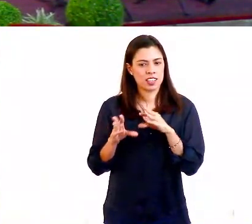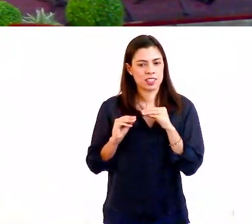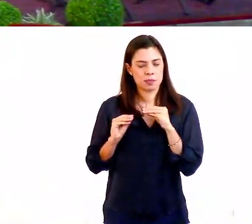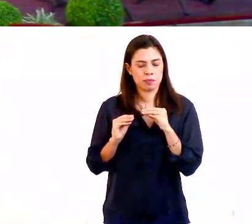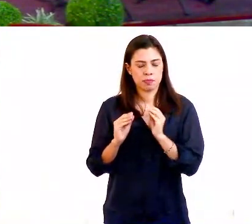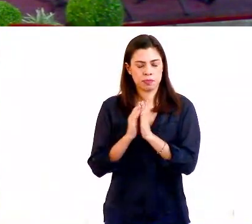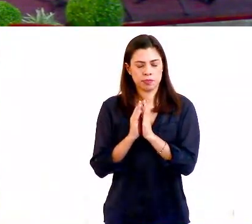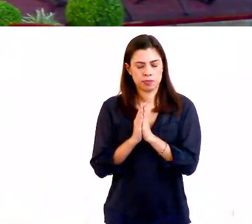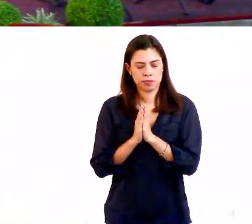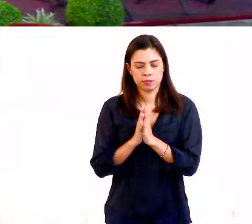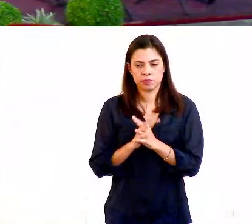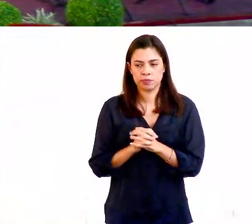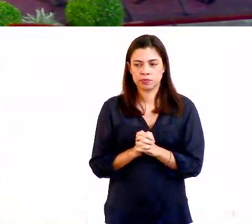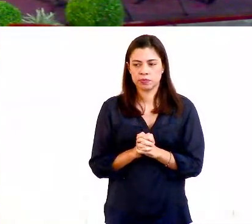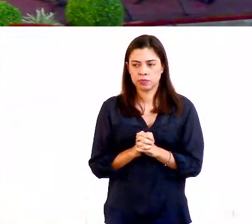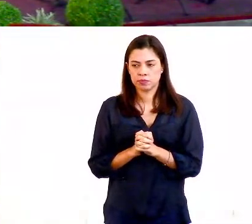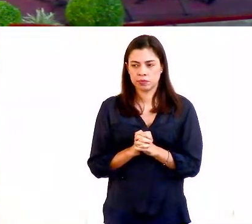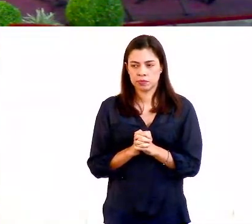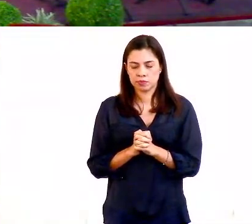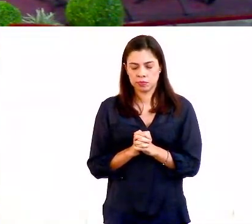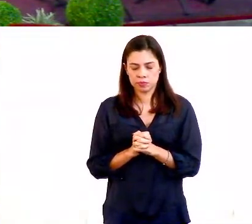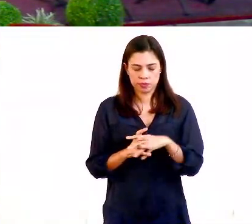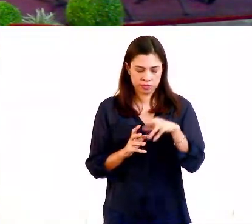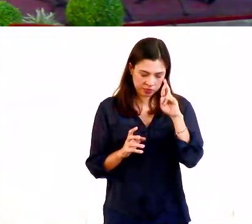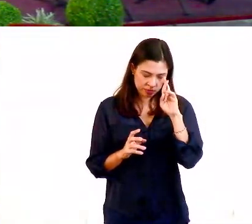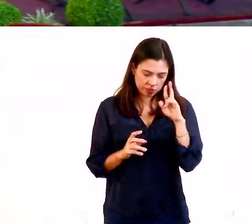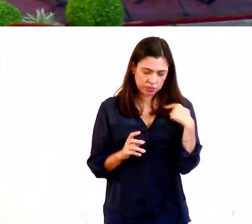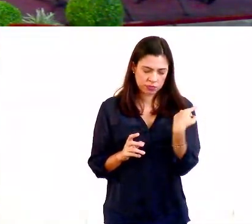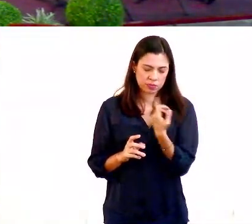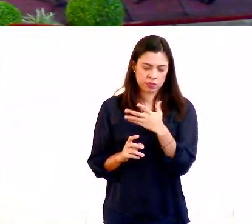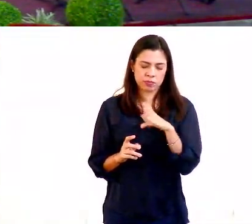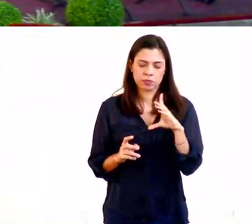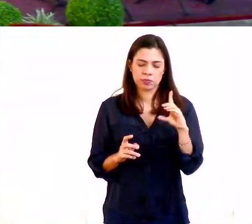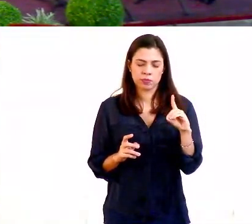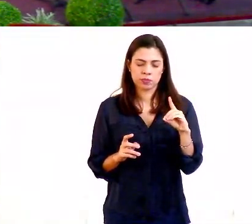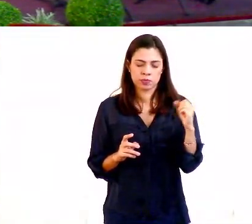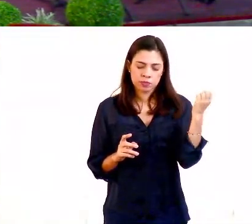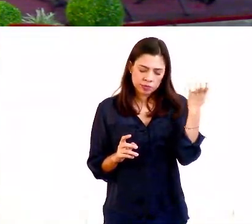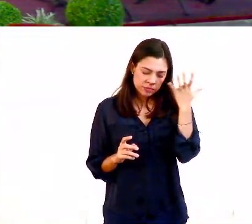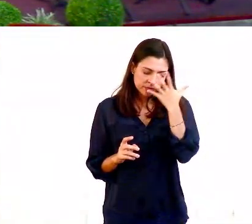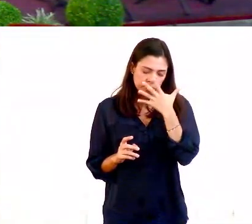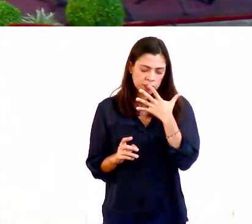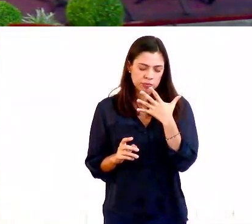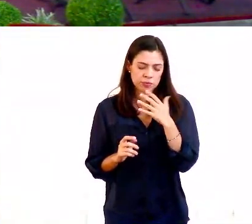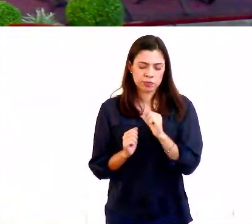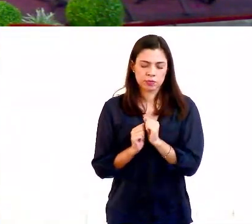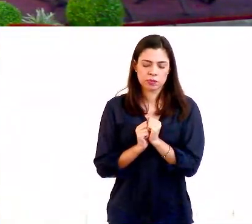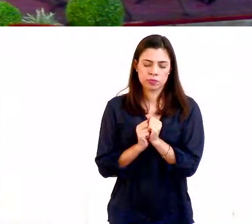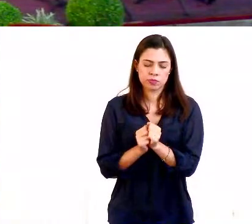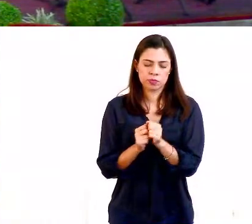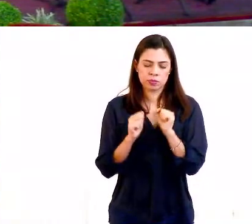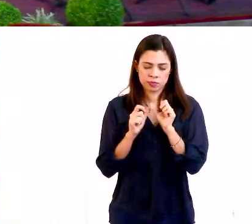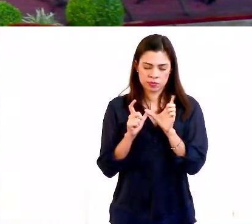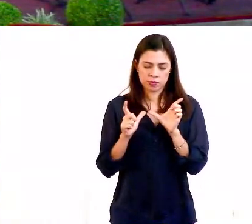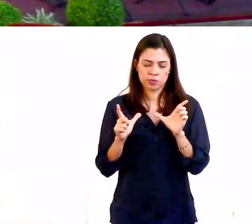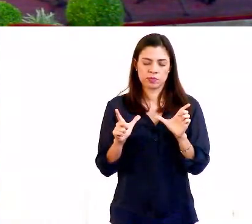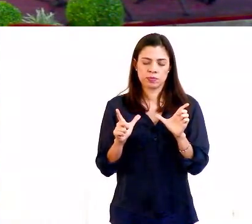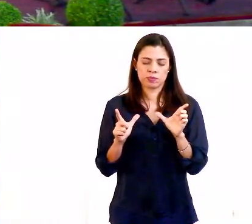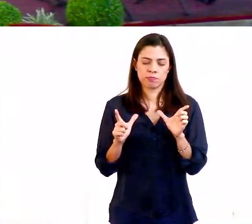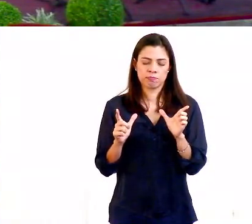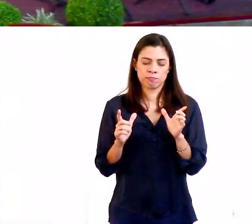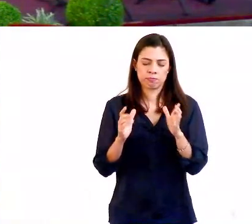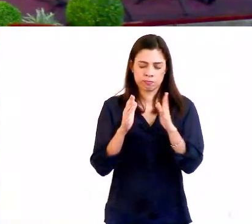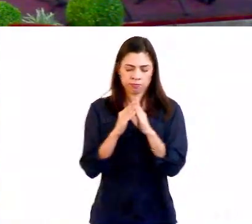Oremos. Senhor nosso Deus, com a tua graça, nos reunimos para isso nessa manhã. E agora, nossa oração que o Senhor